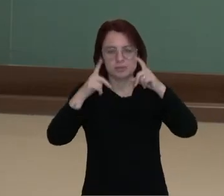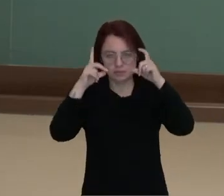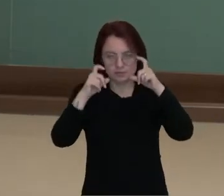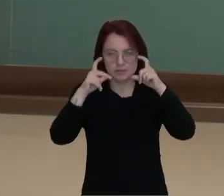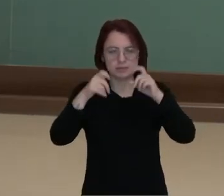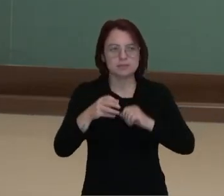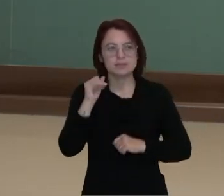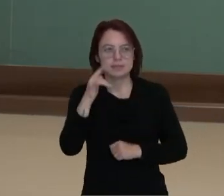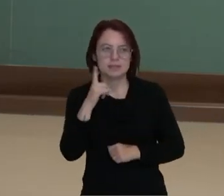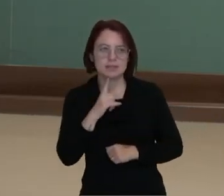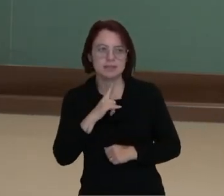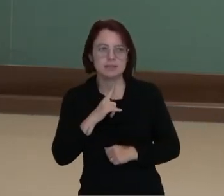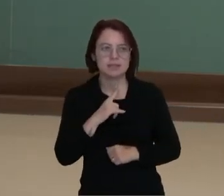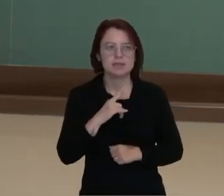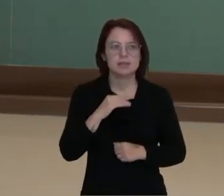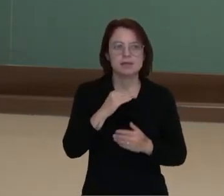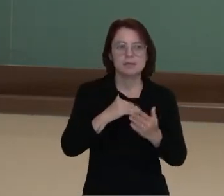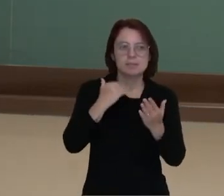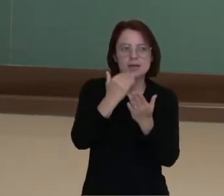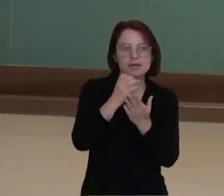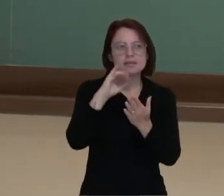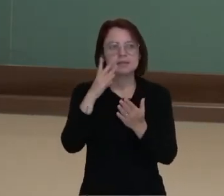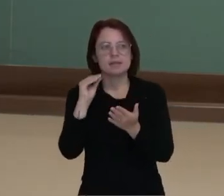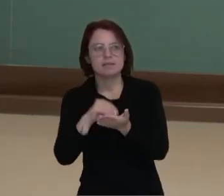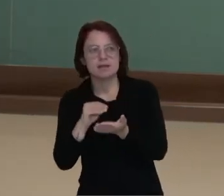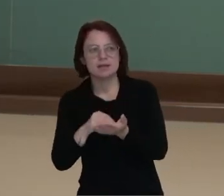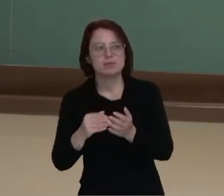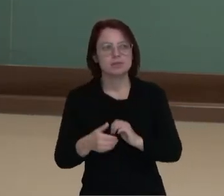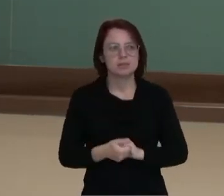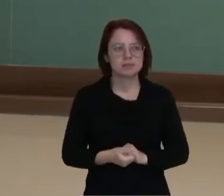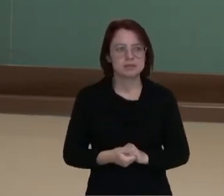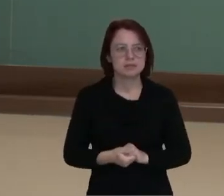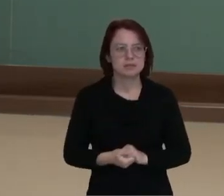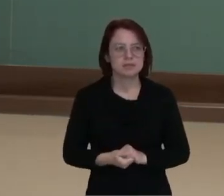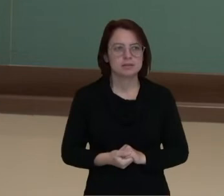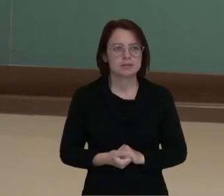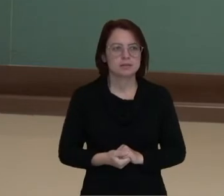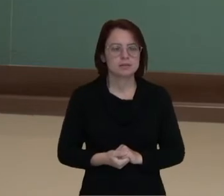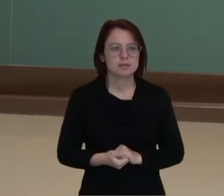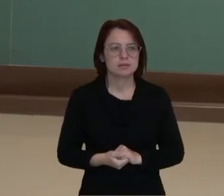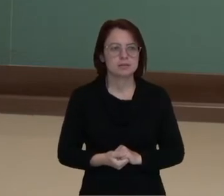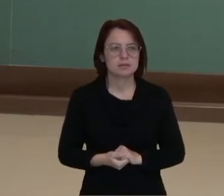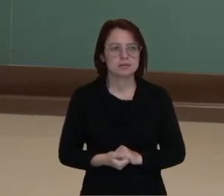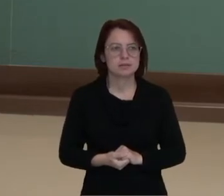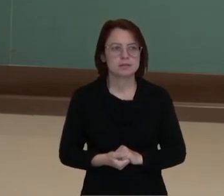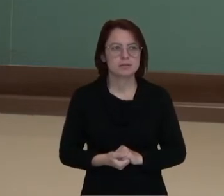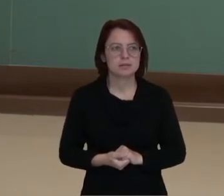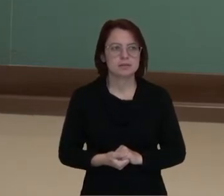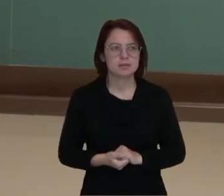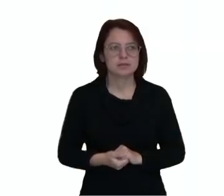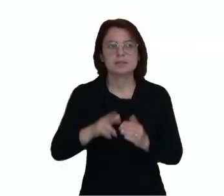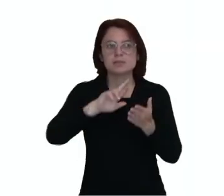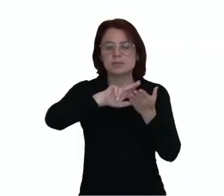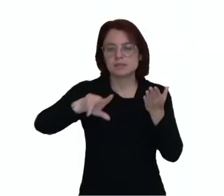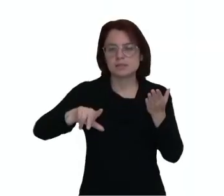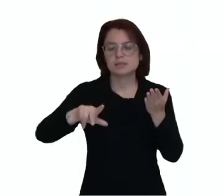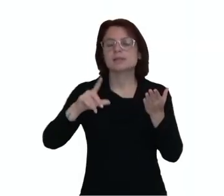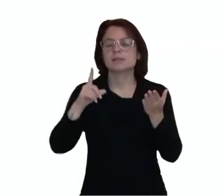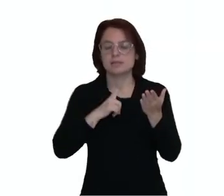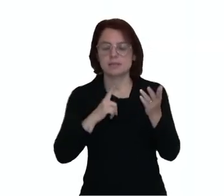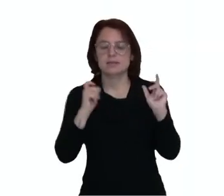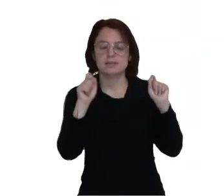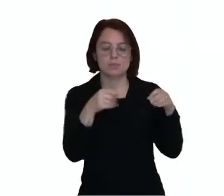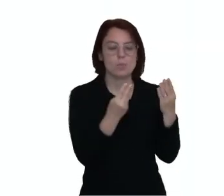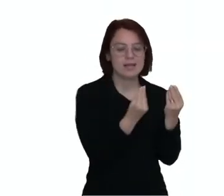tem duplicação ou se tem falta de algum cromossomo. E as características genéticas, elas